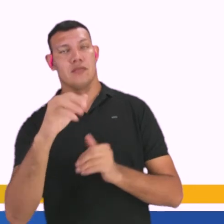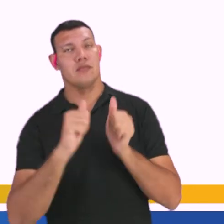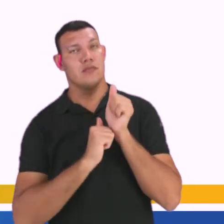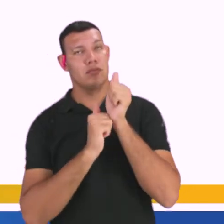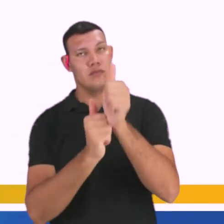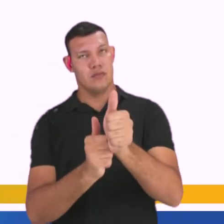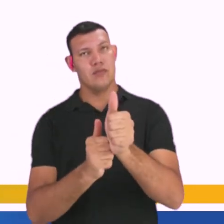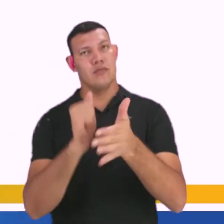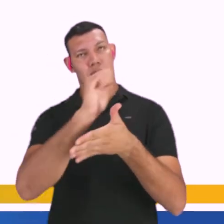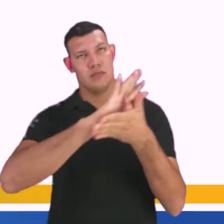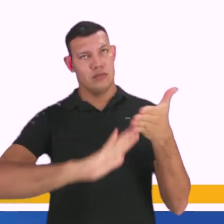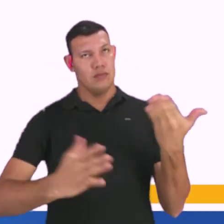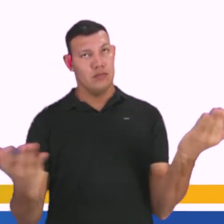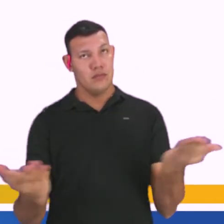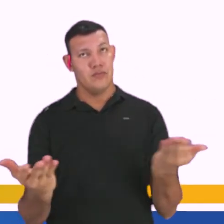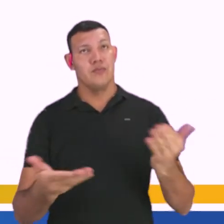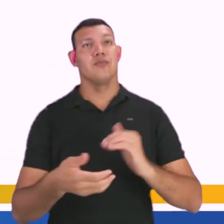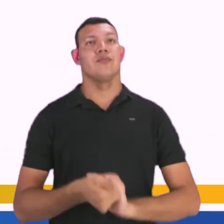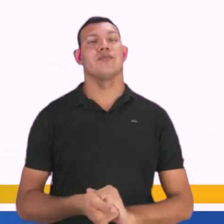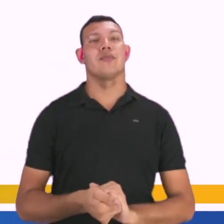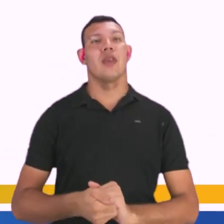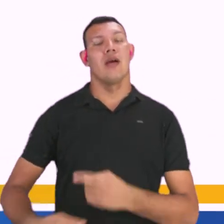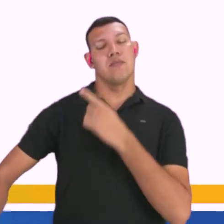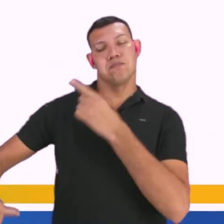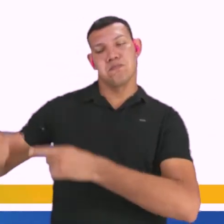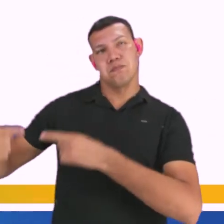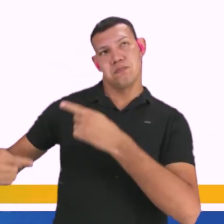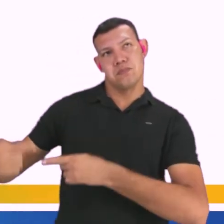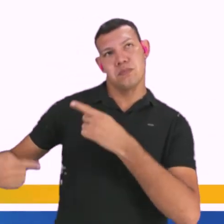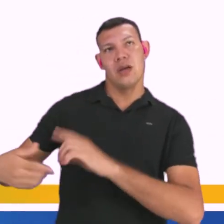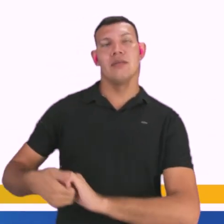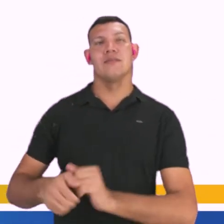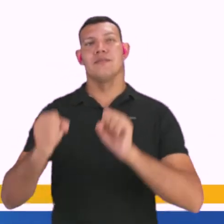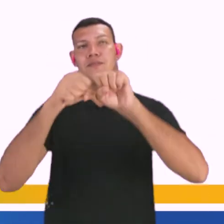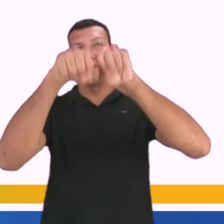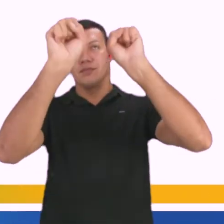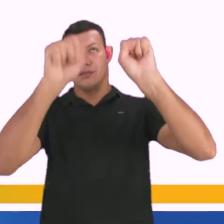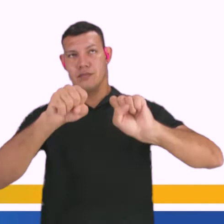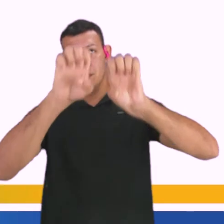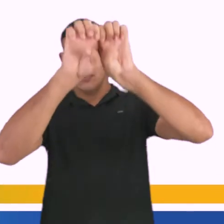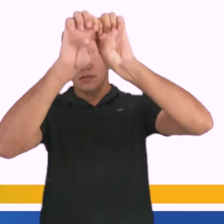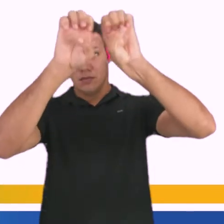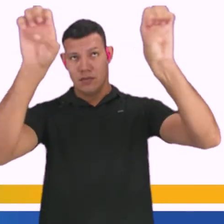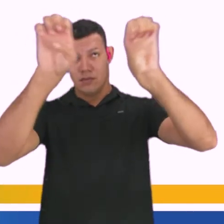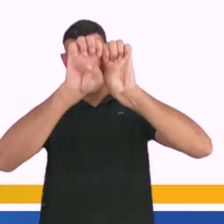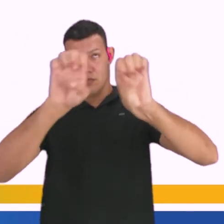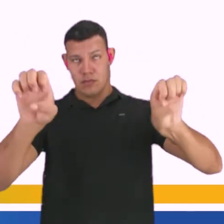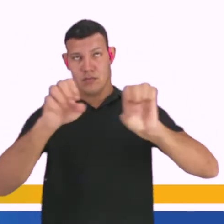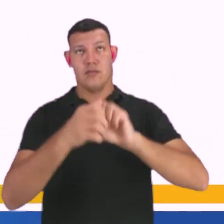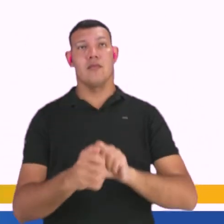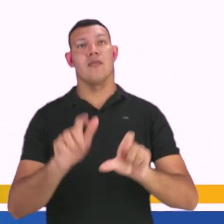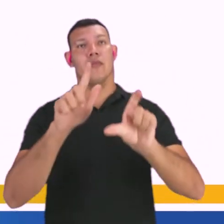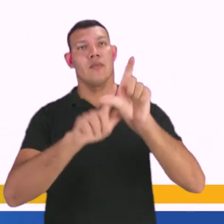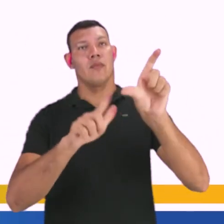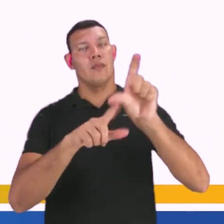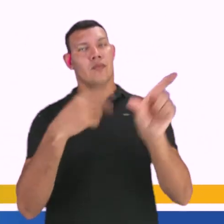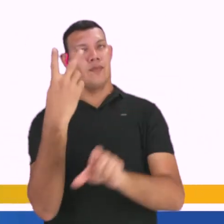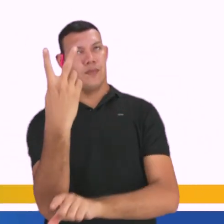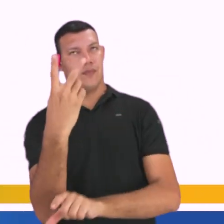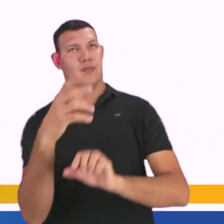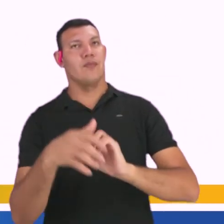exercitando é tão discuta o sistema E aí nós temos um sistema com duas variáveis